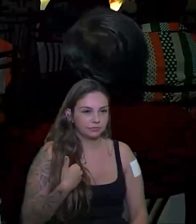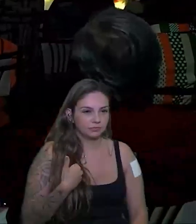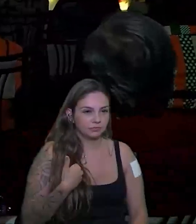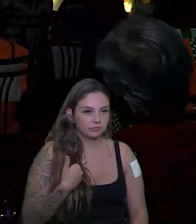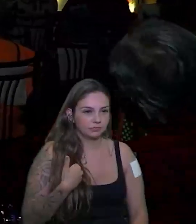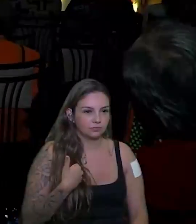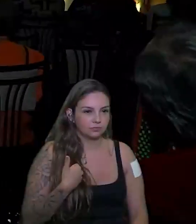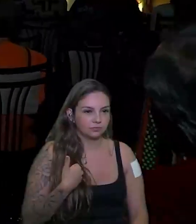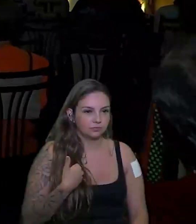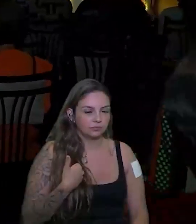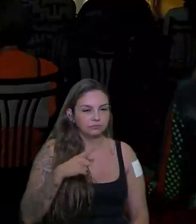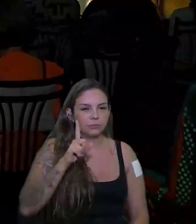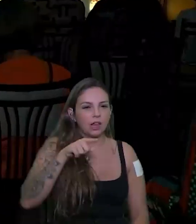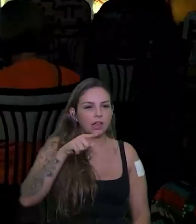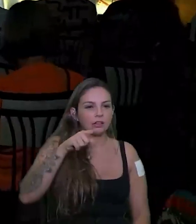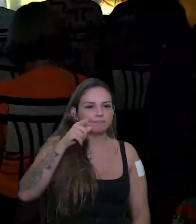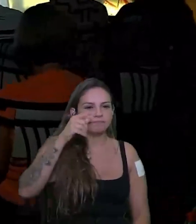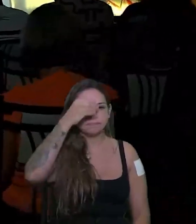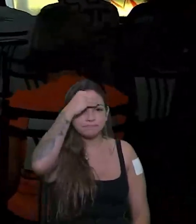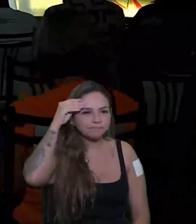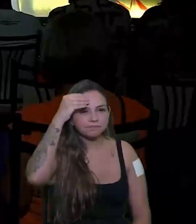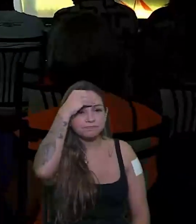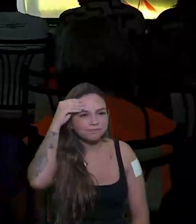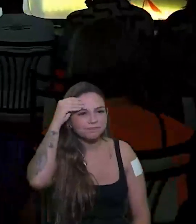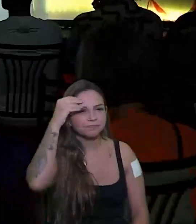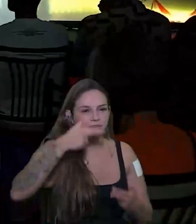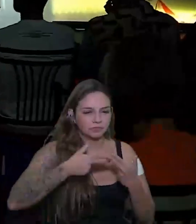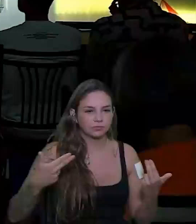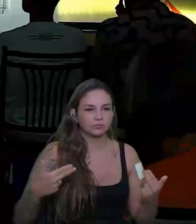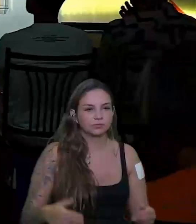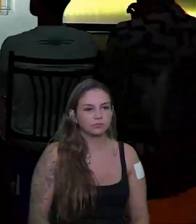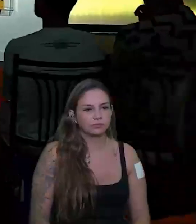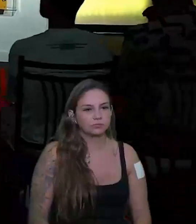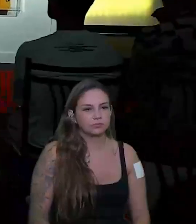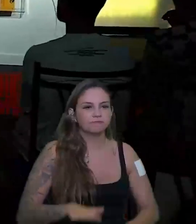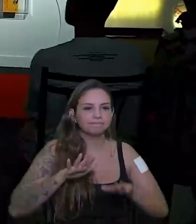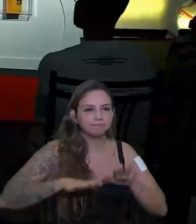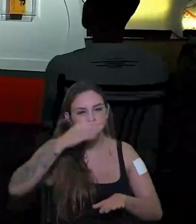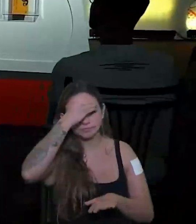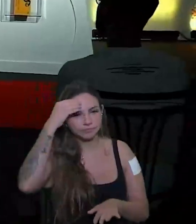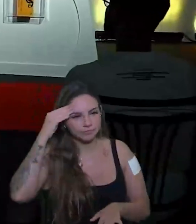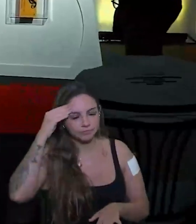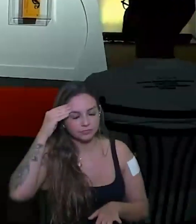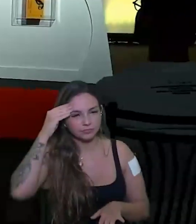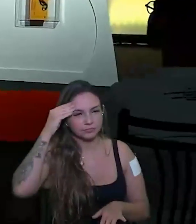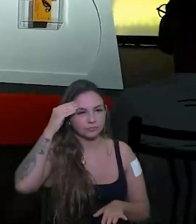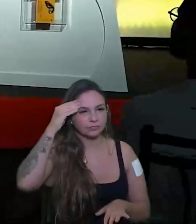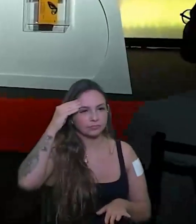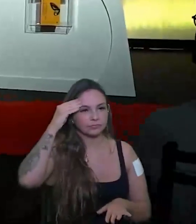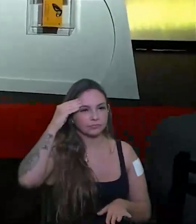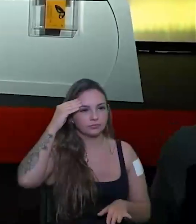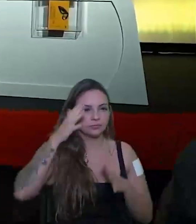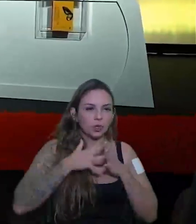com um Alzheimer, então tem um processo de esquecimento também. E, às vezes, ela esquece o